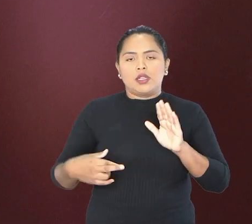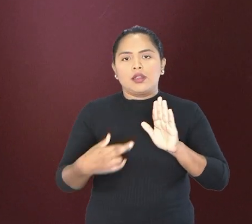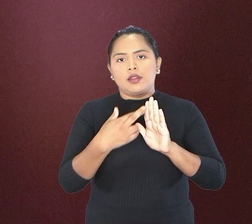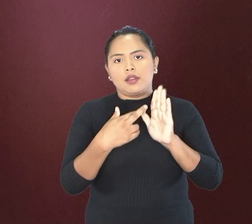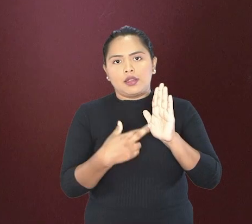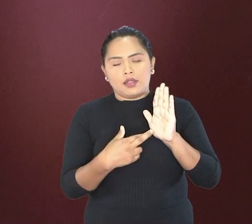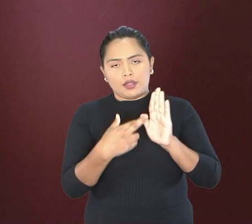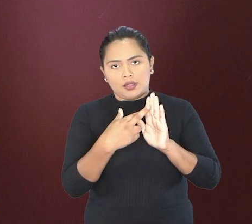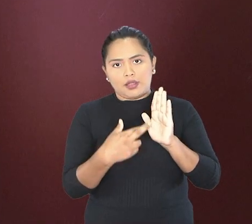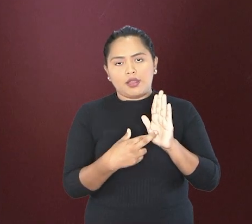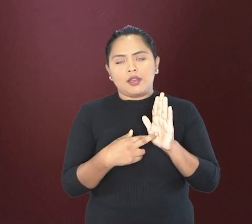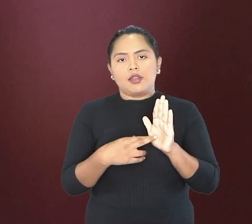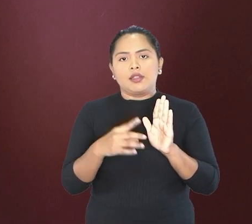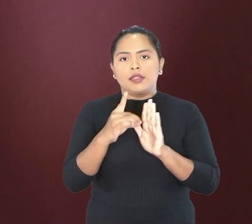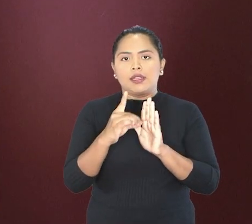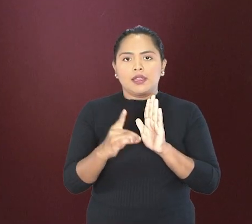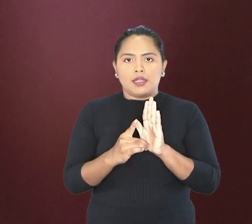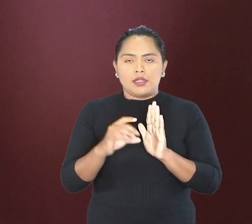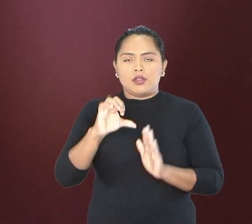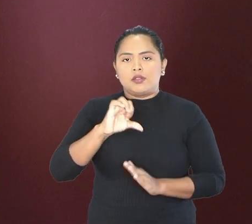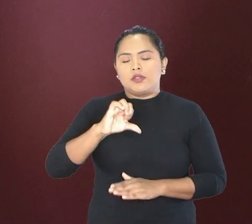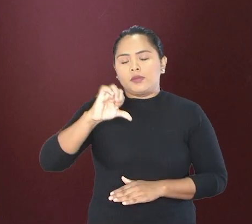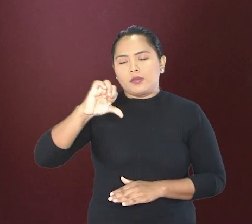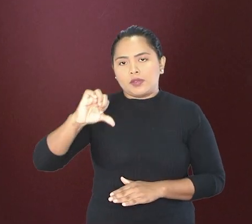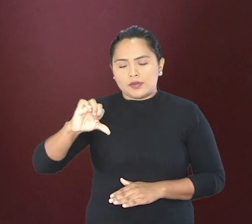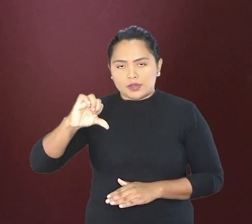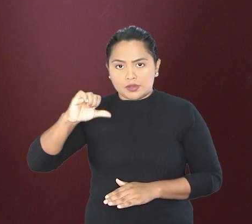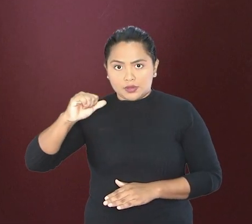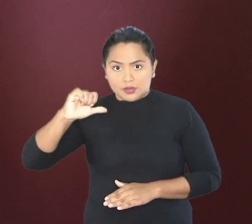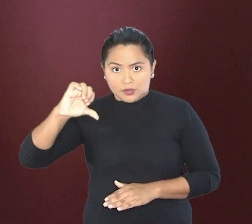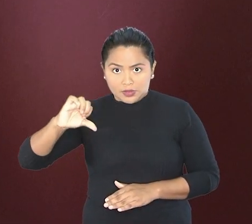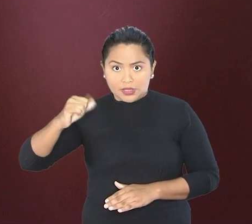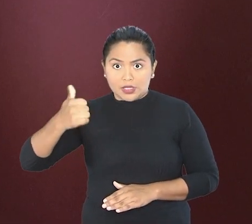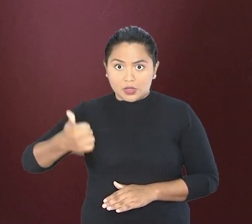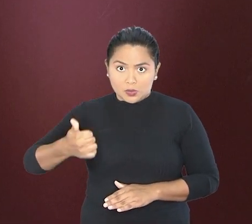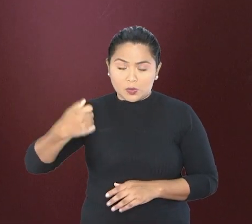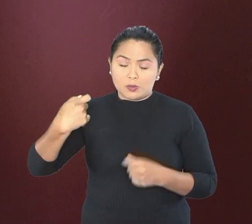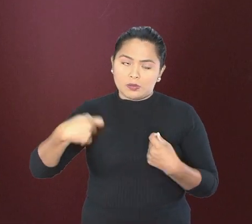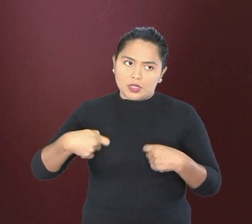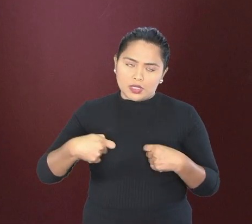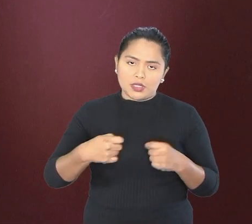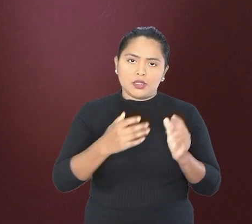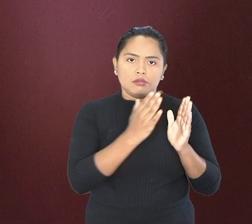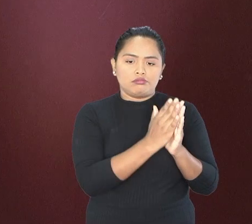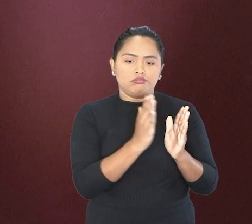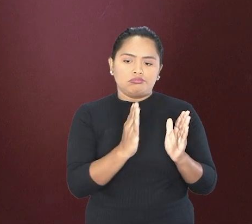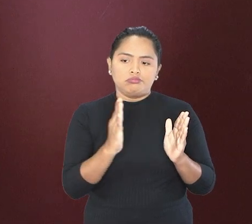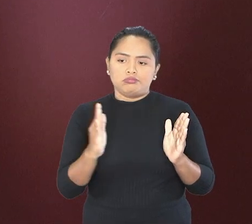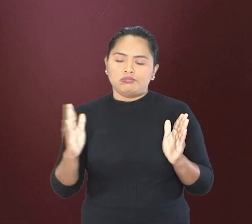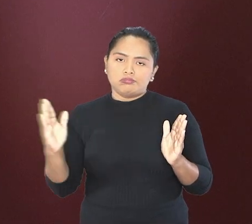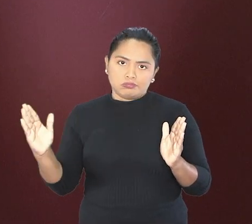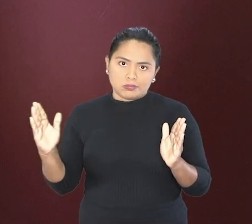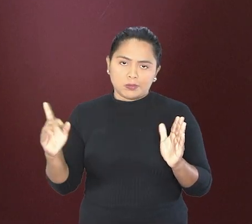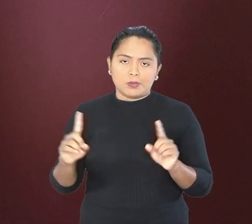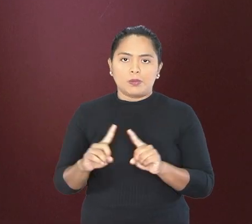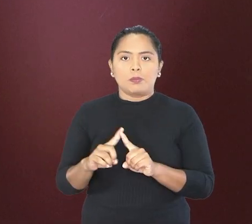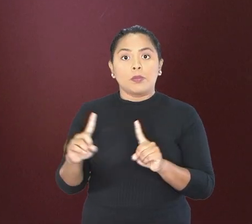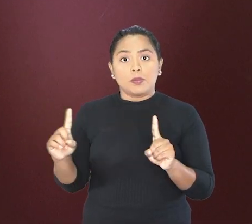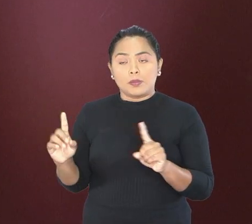decreto 9.991. Então, a gente cumpre essa norma e aí tem que passar por esse procedimento.